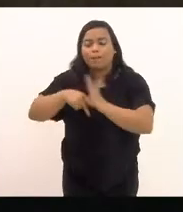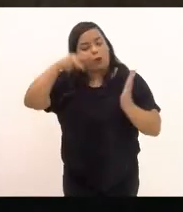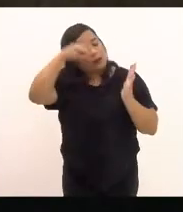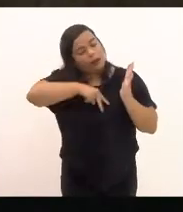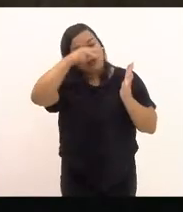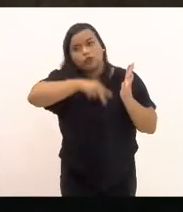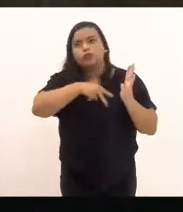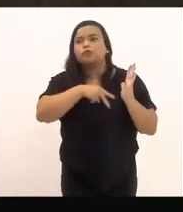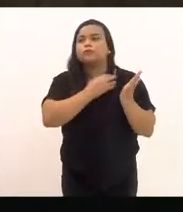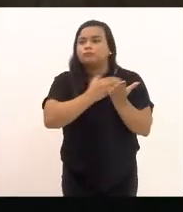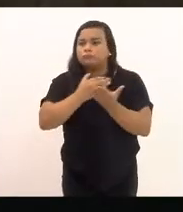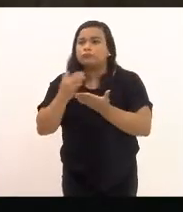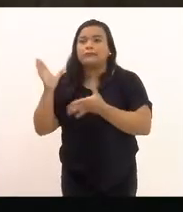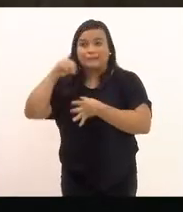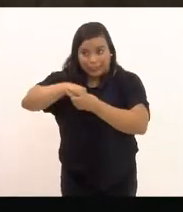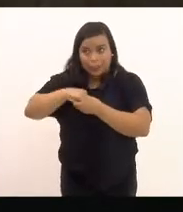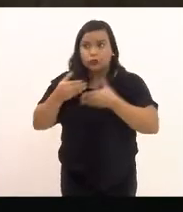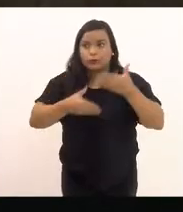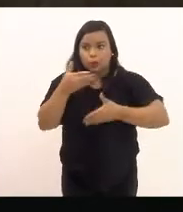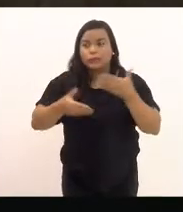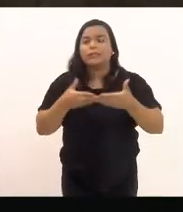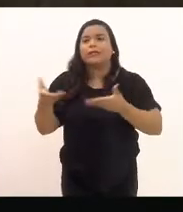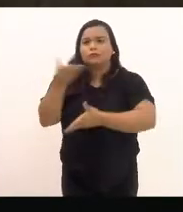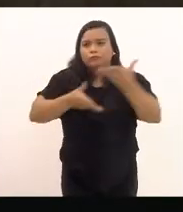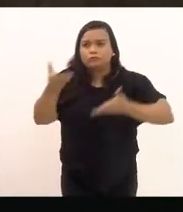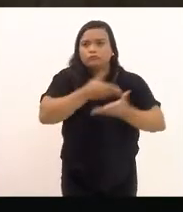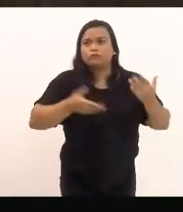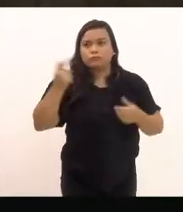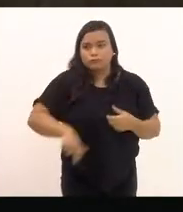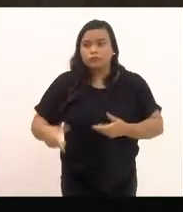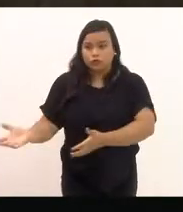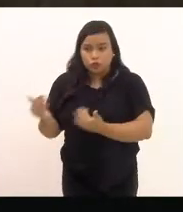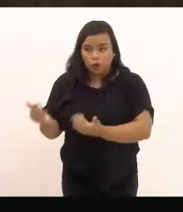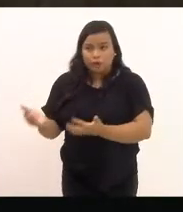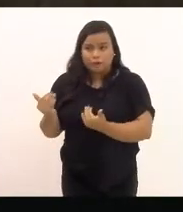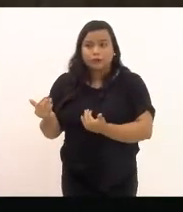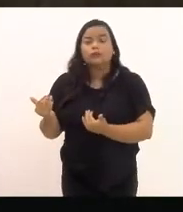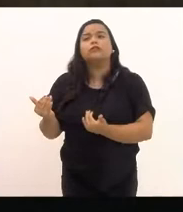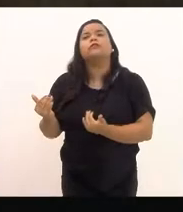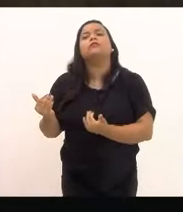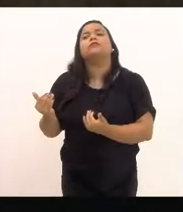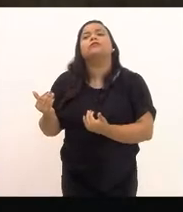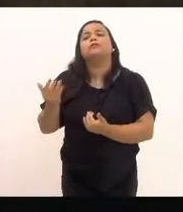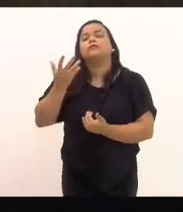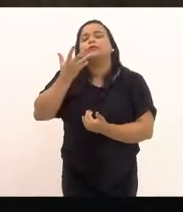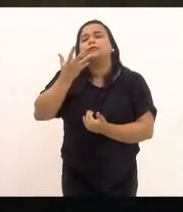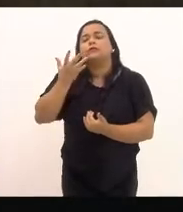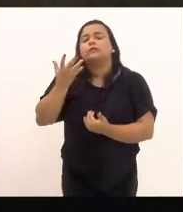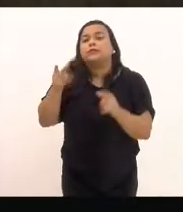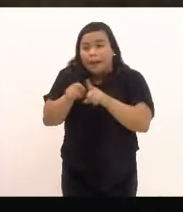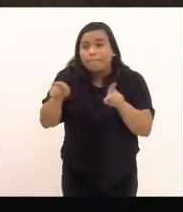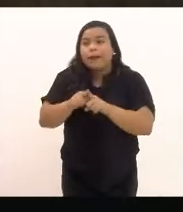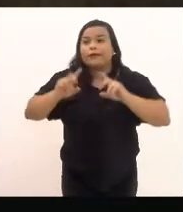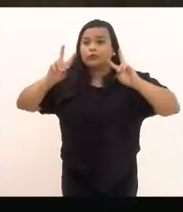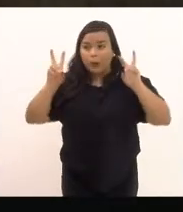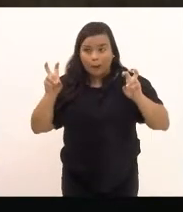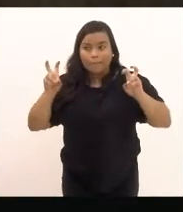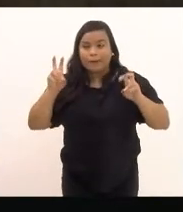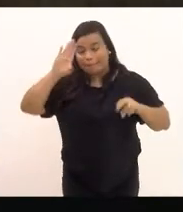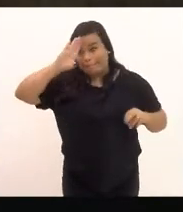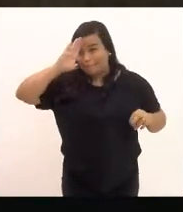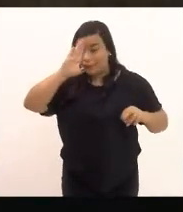parte do processo de ressocialização desses adolescentes e jovens, como também sobre o papel central